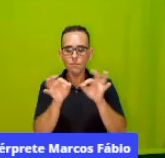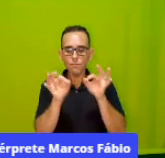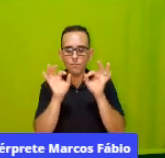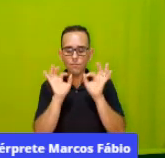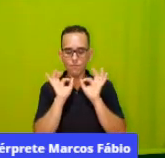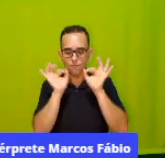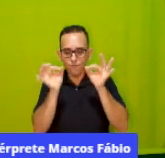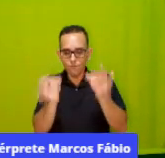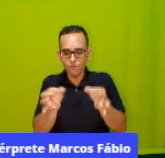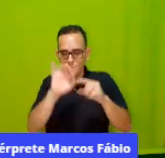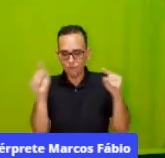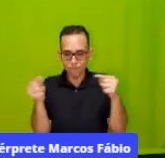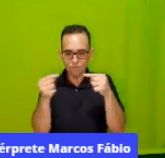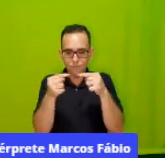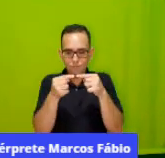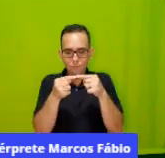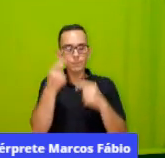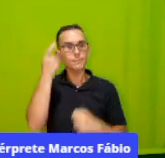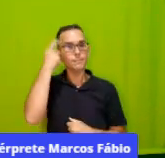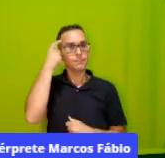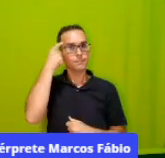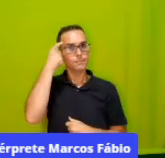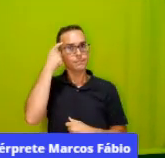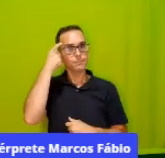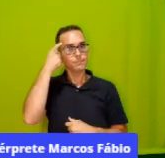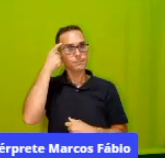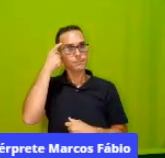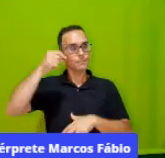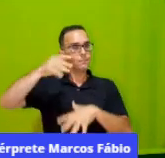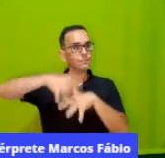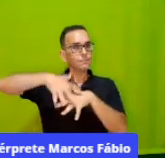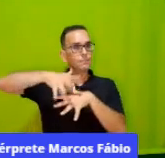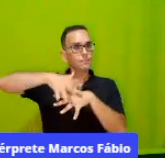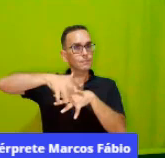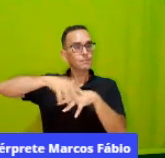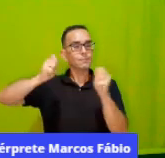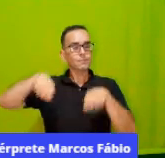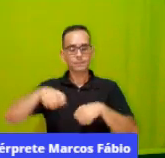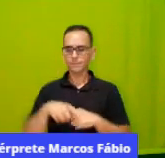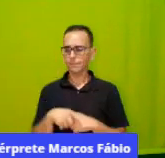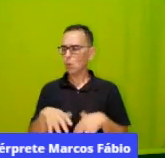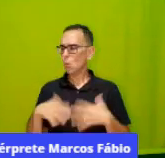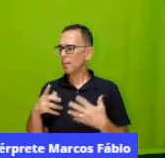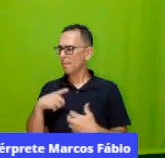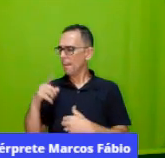é um papelão, ó. A gente vai estar trabalhando aqui coordenação motora fina, né?